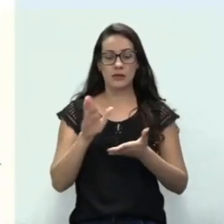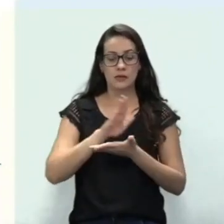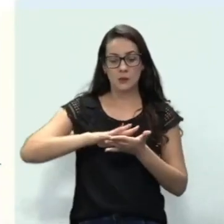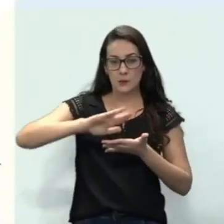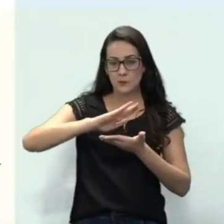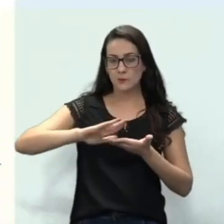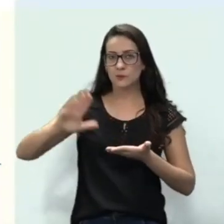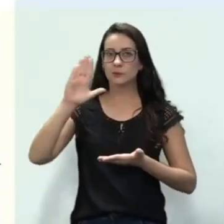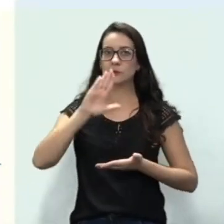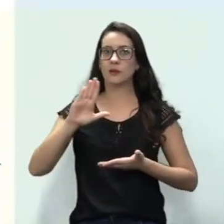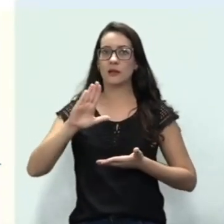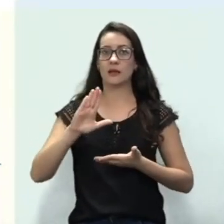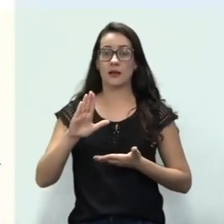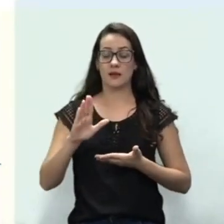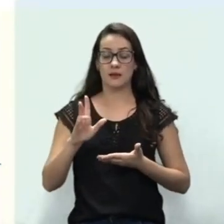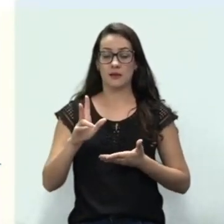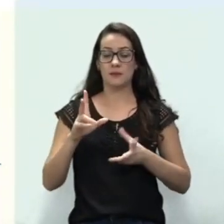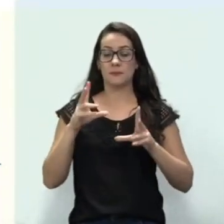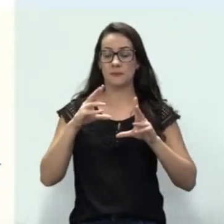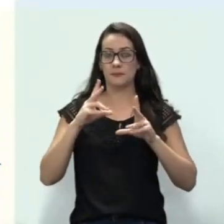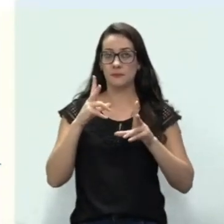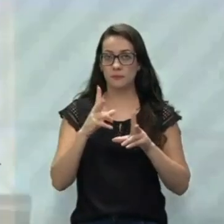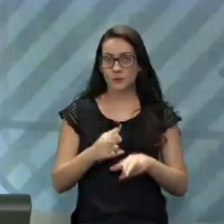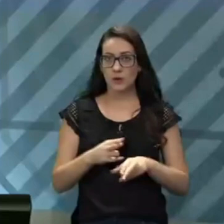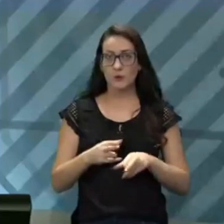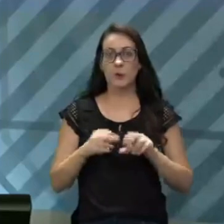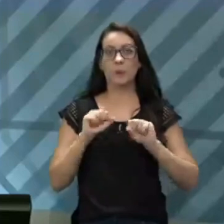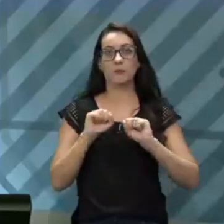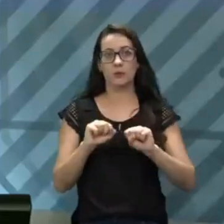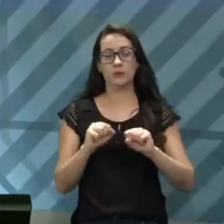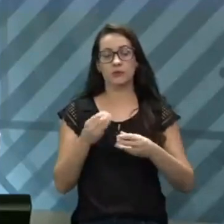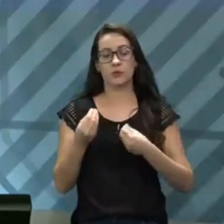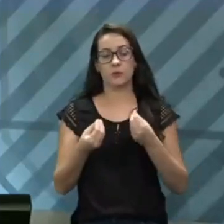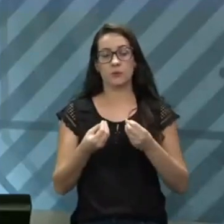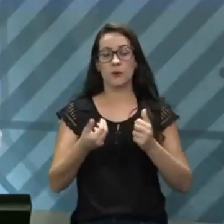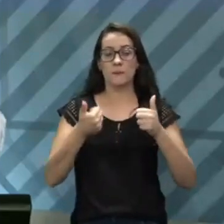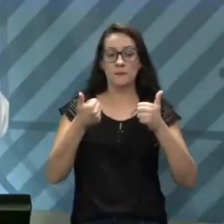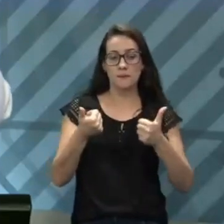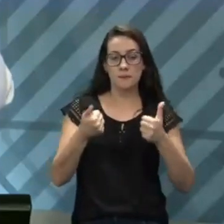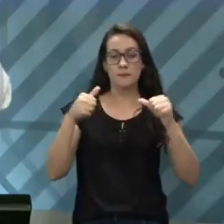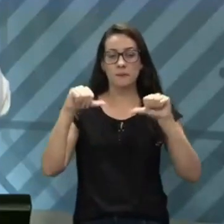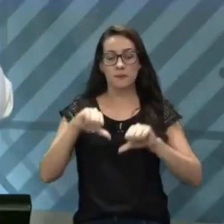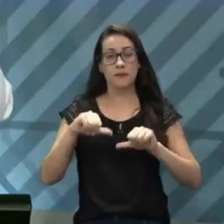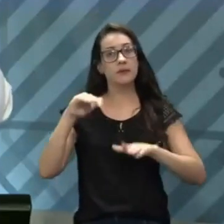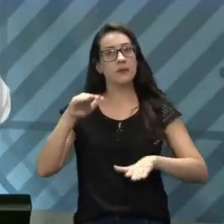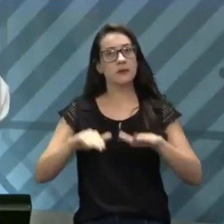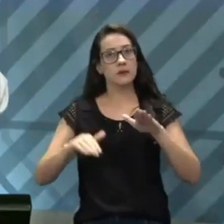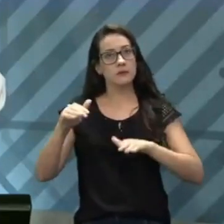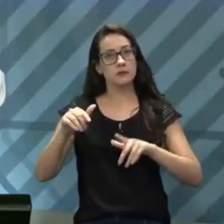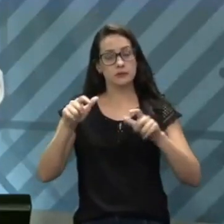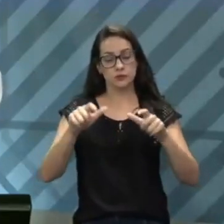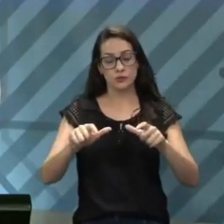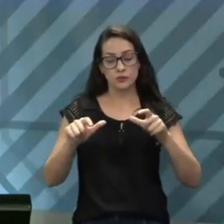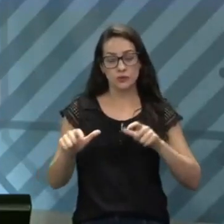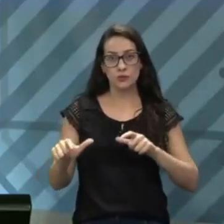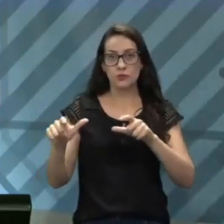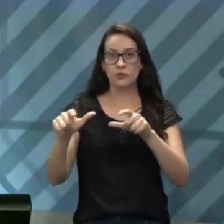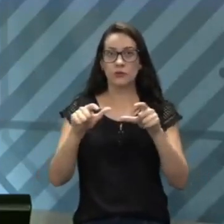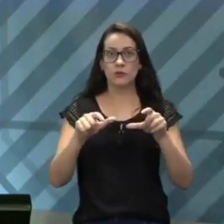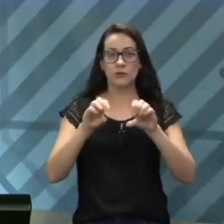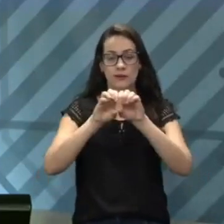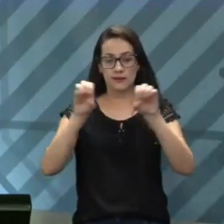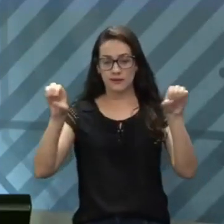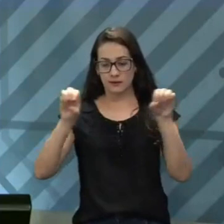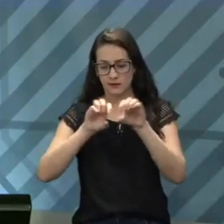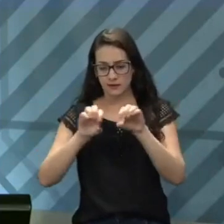concretagem, elas são consideradas, podem estar entre boa e má aderência, dependendo da localização dentro da seção